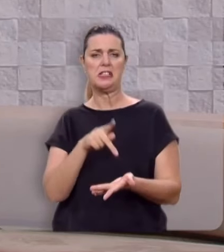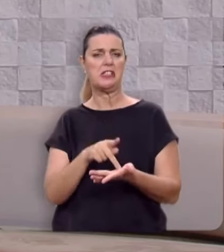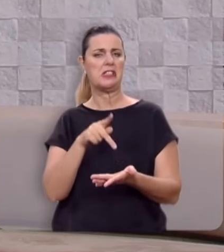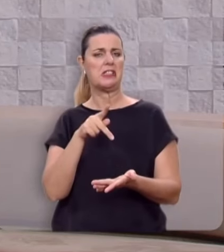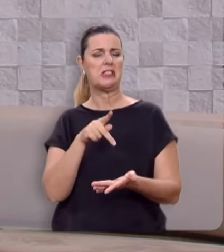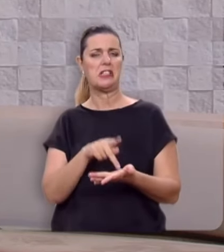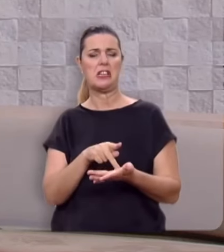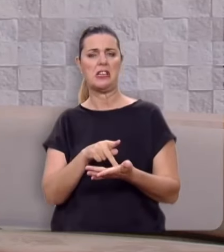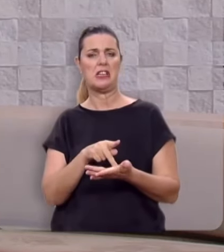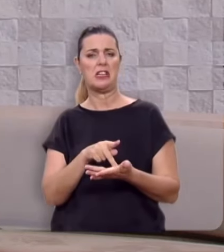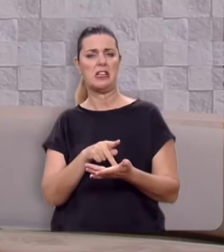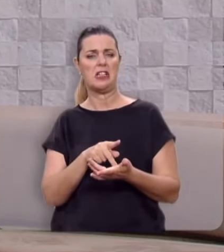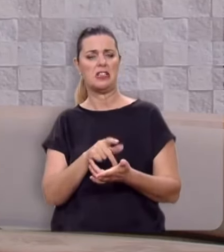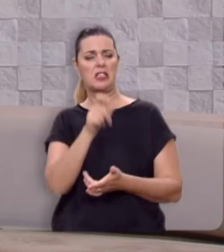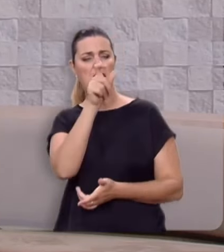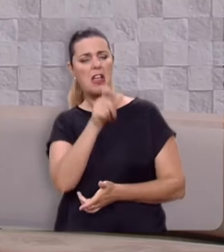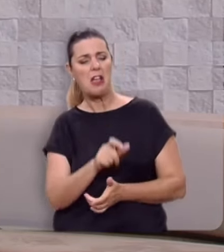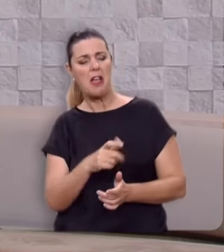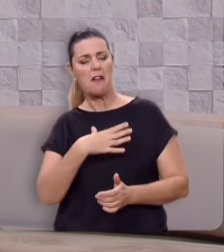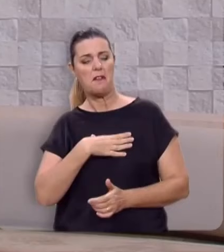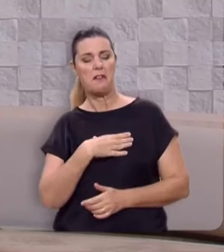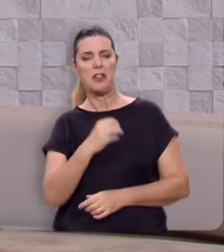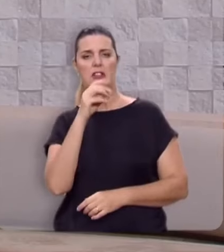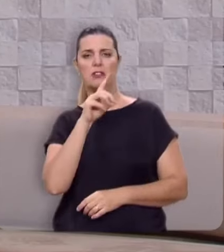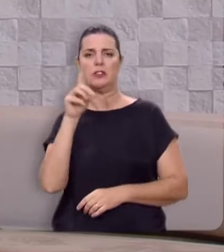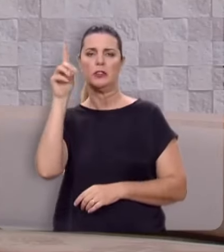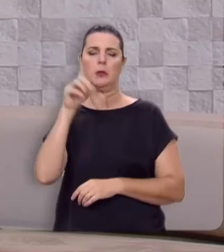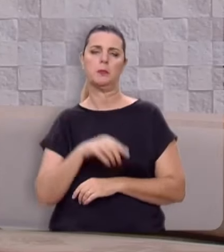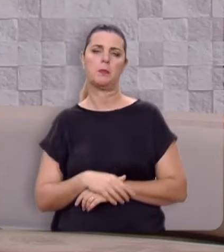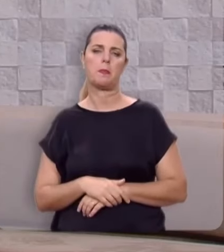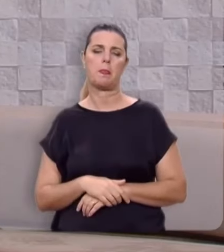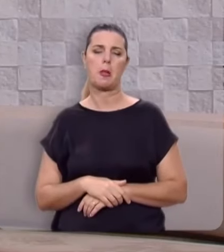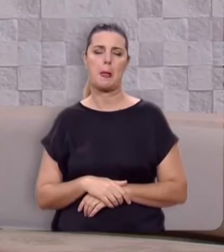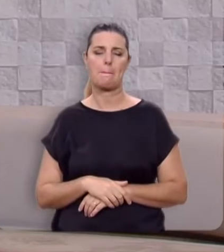verdadeiramente, tu és o Filho de Deus.